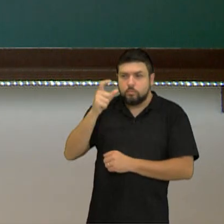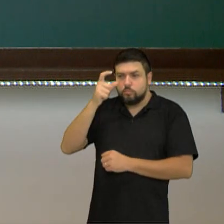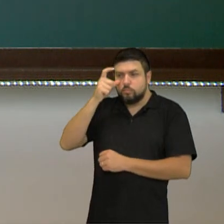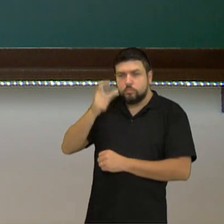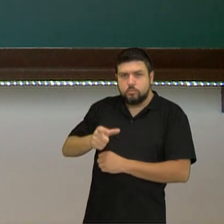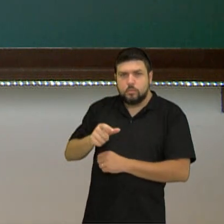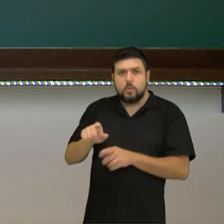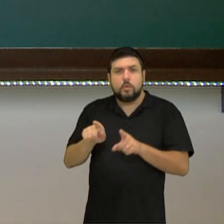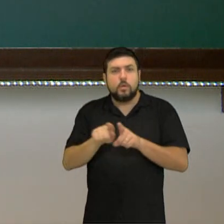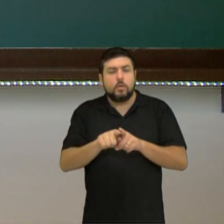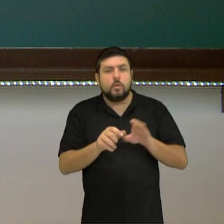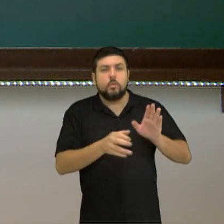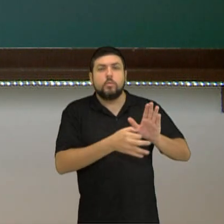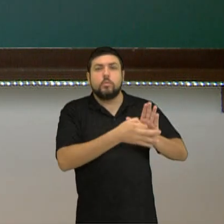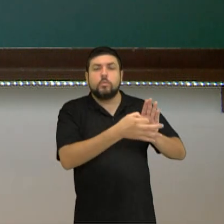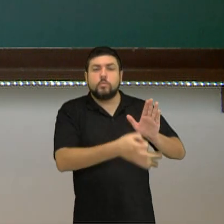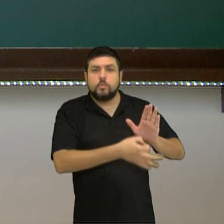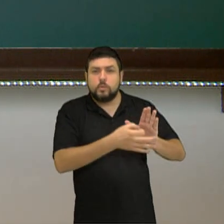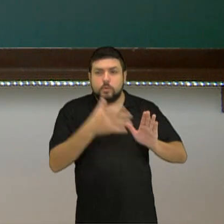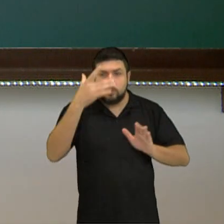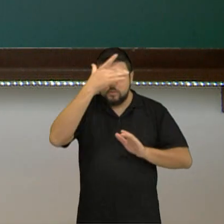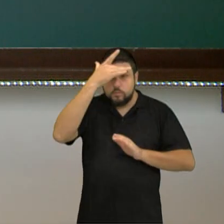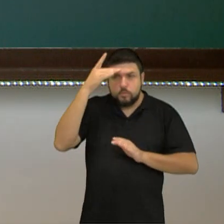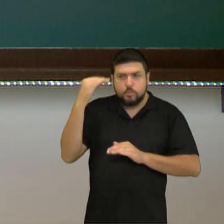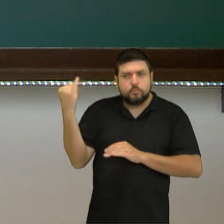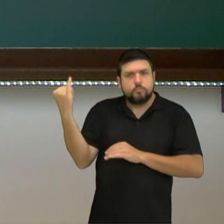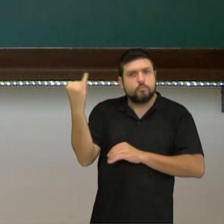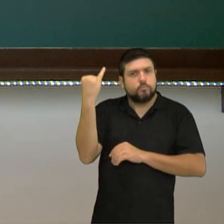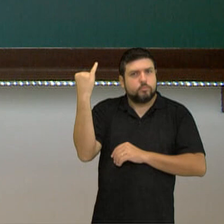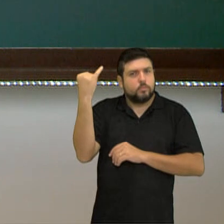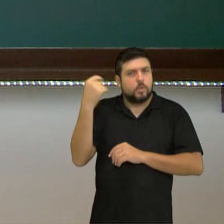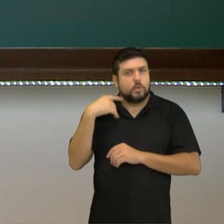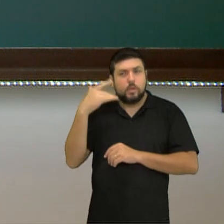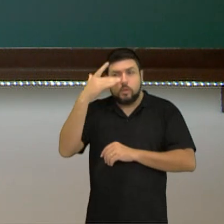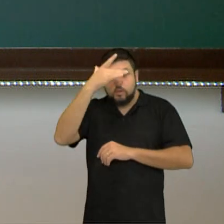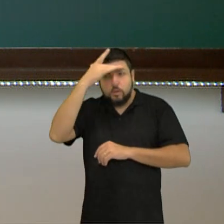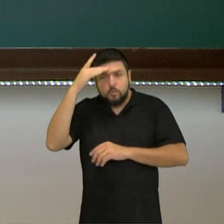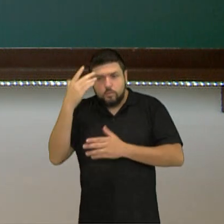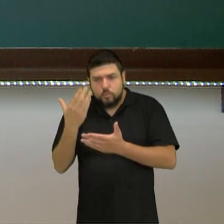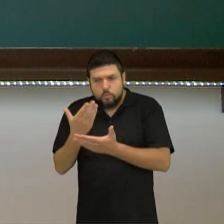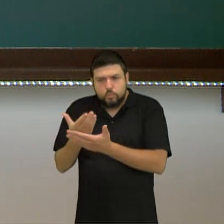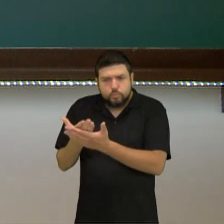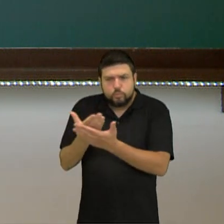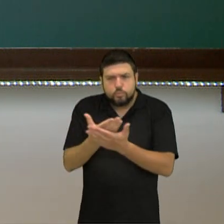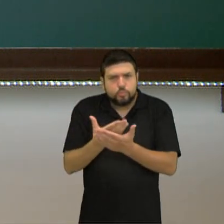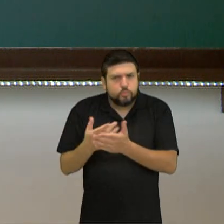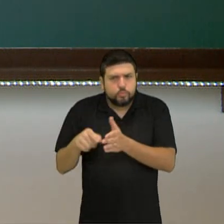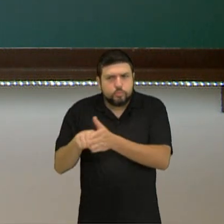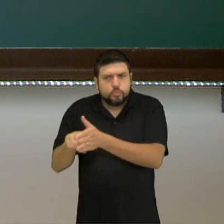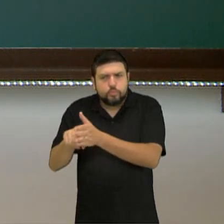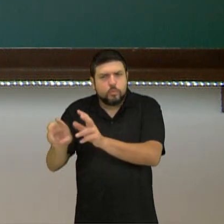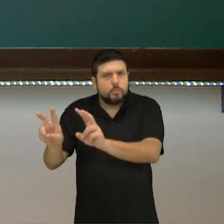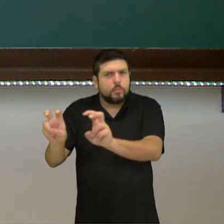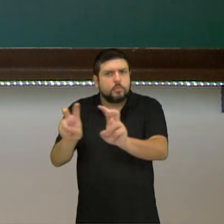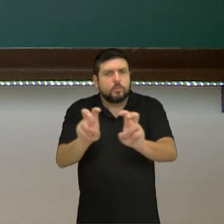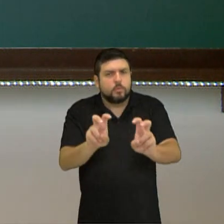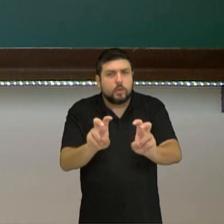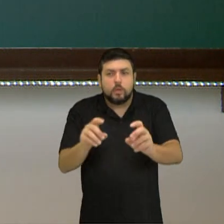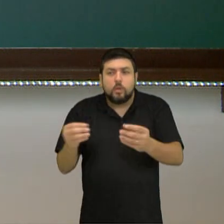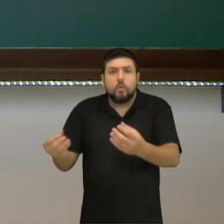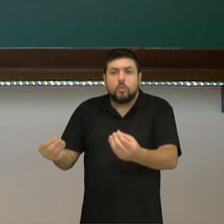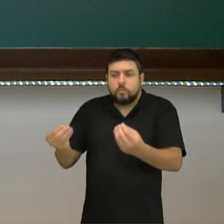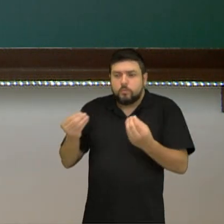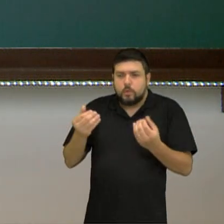trazem opiniões de pessoas que são importantes, de pessoas que estudaram a respeito de certos temas, nos mantendo